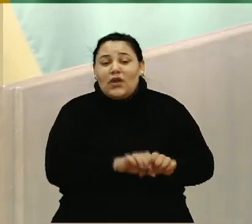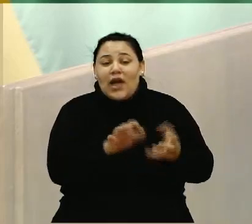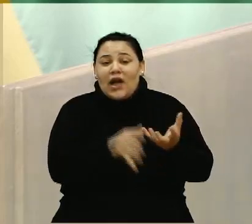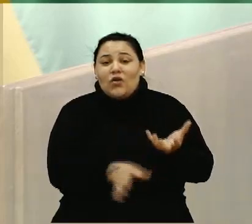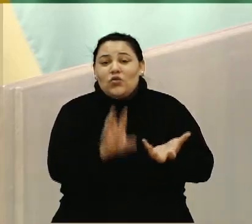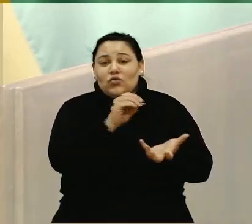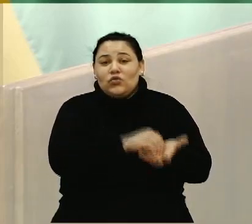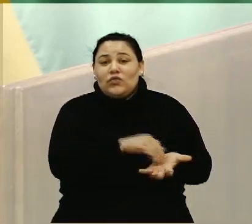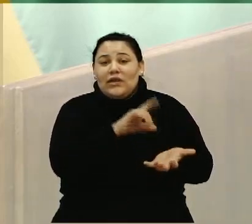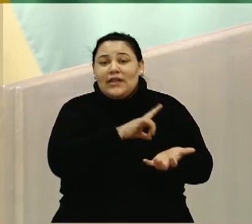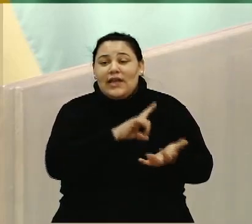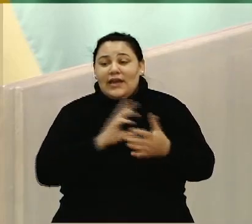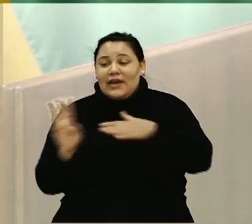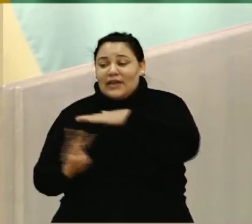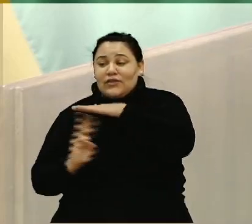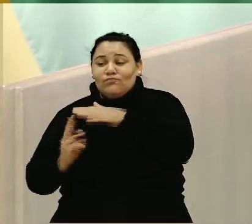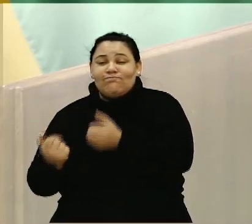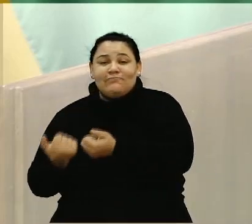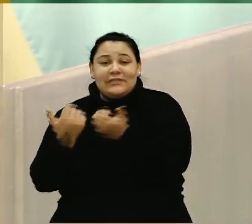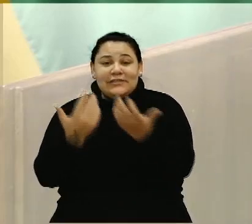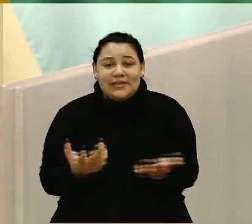que a terceirizada dê.